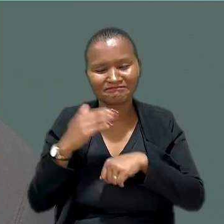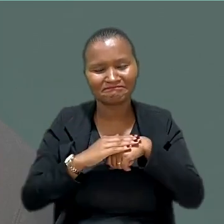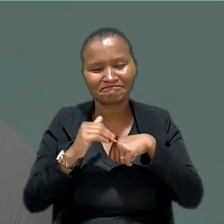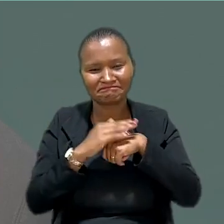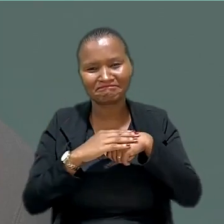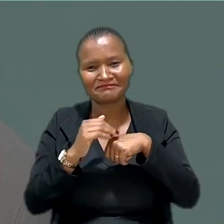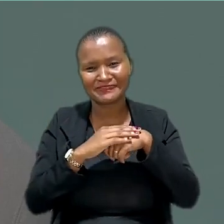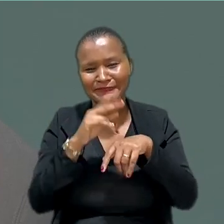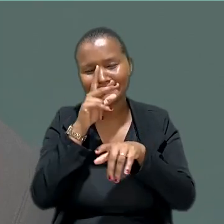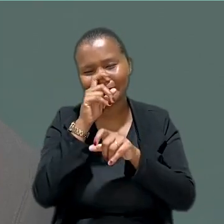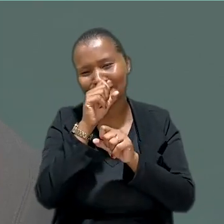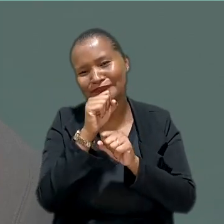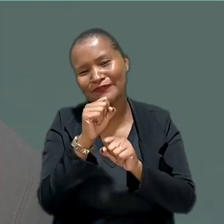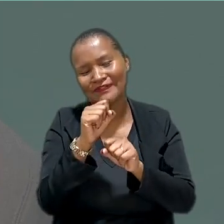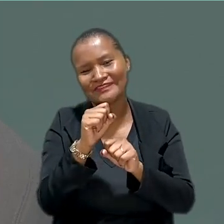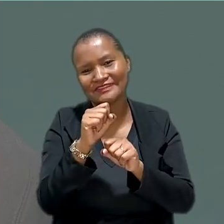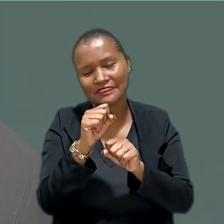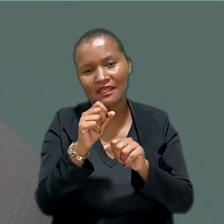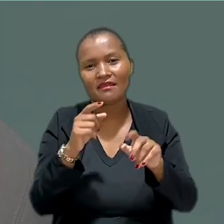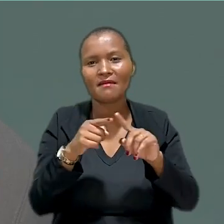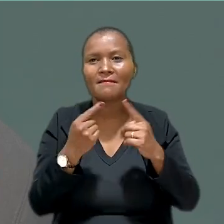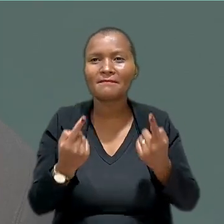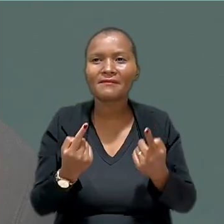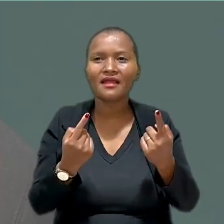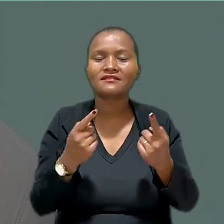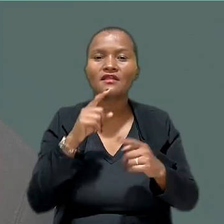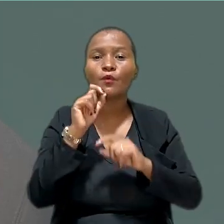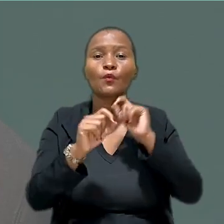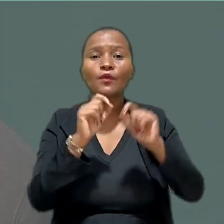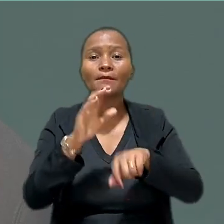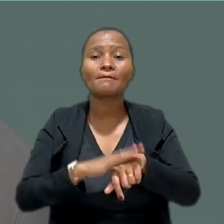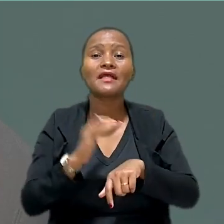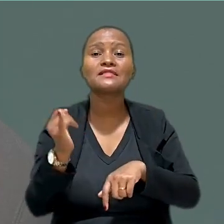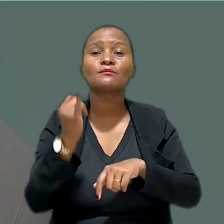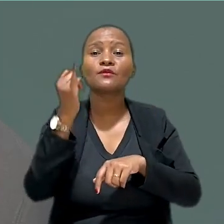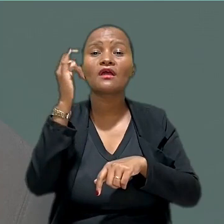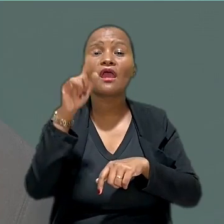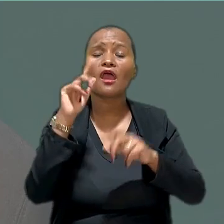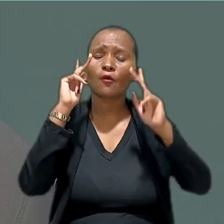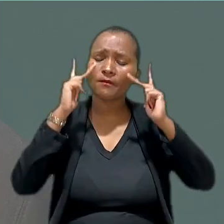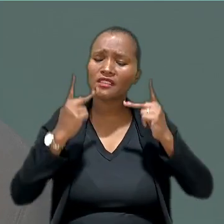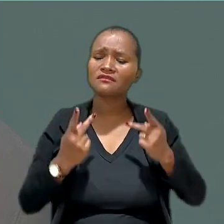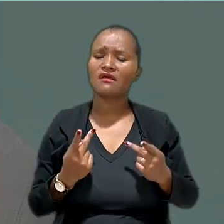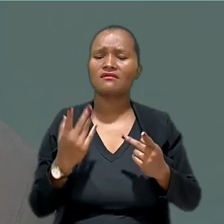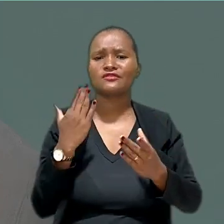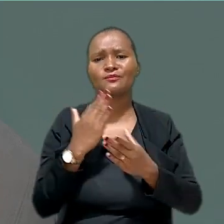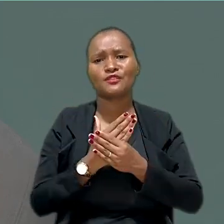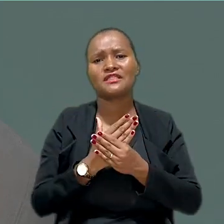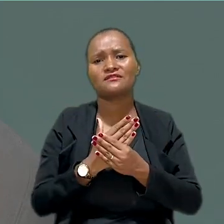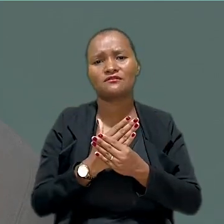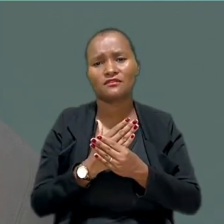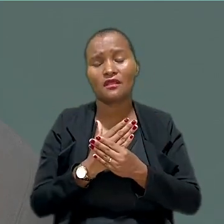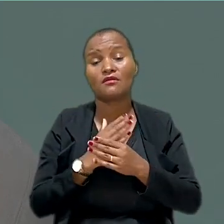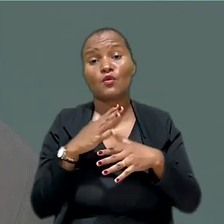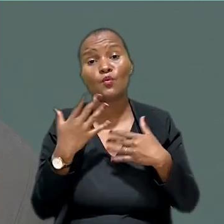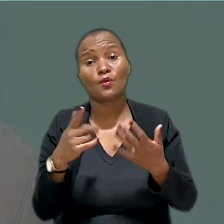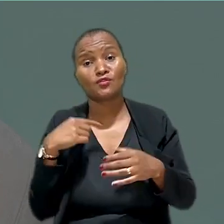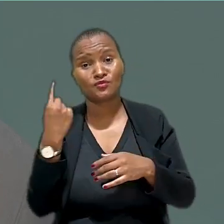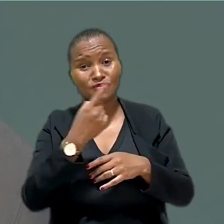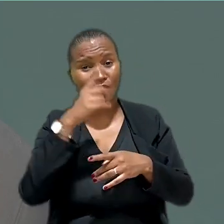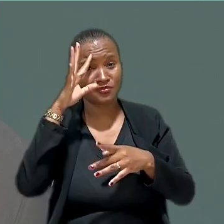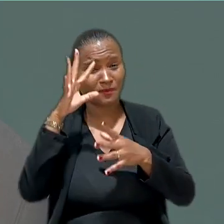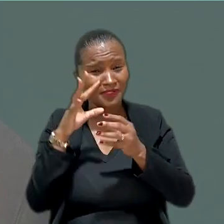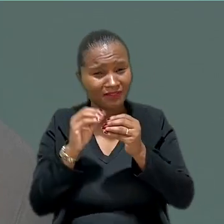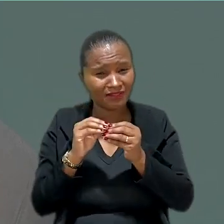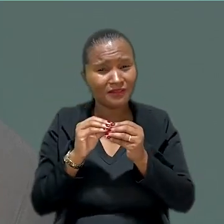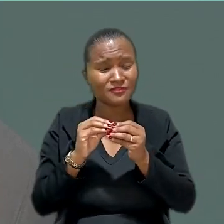carinho muito forte, mas ele tem aquilo que é mais importante, que é a humanidade do processo. Quando nós compreendemos que